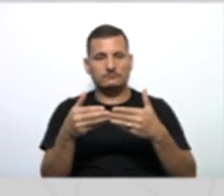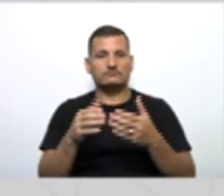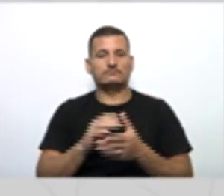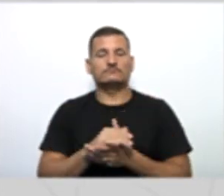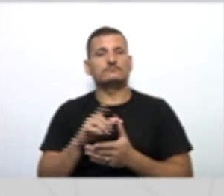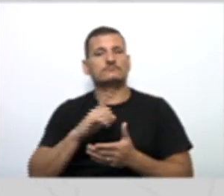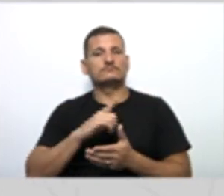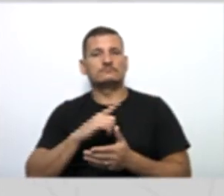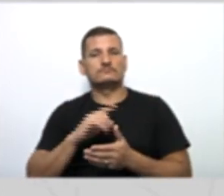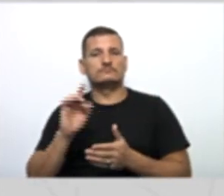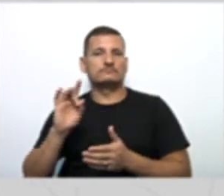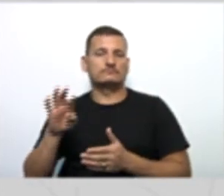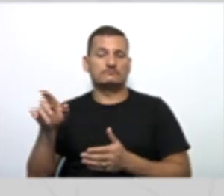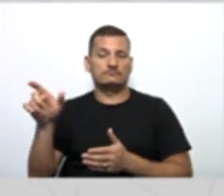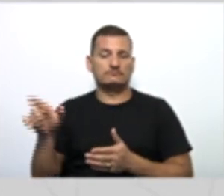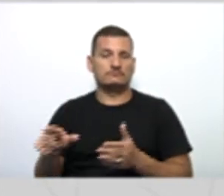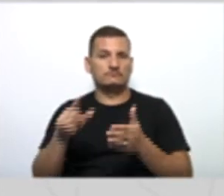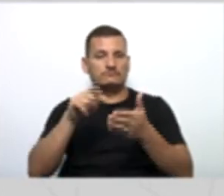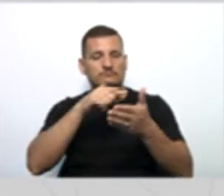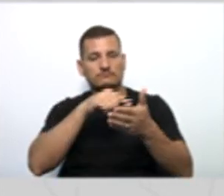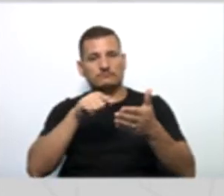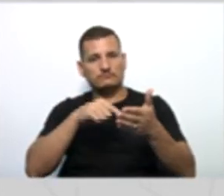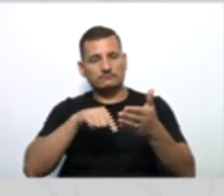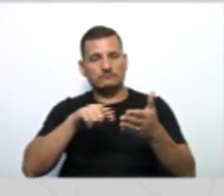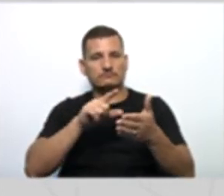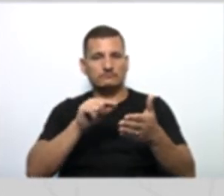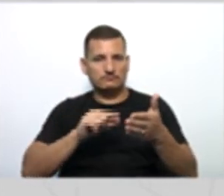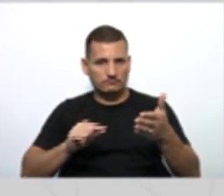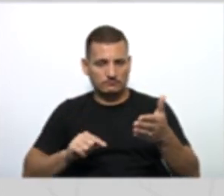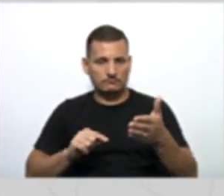alternativas, não tem nenhuma que você não vai